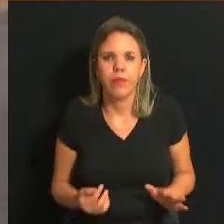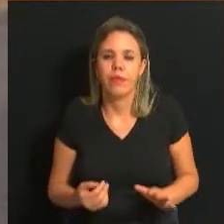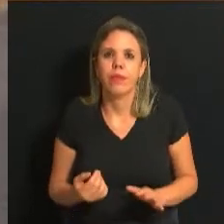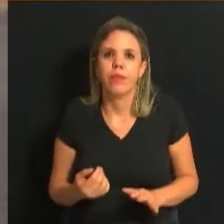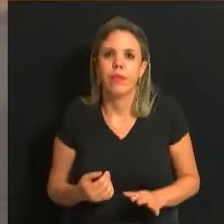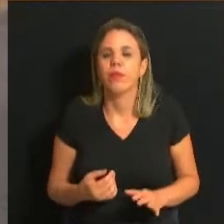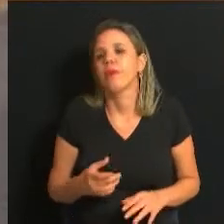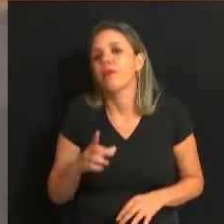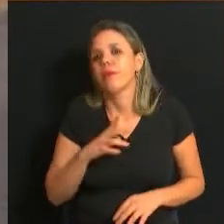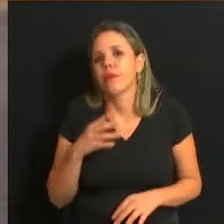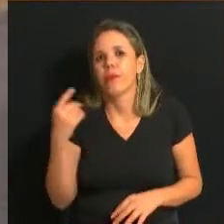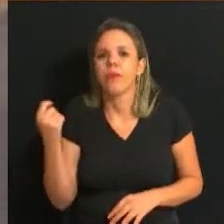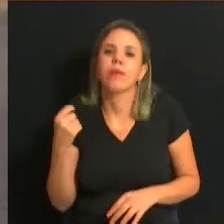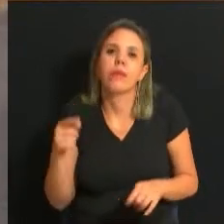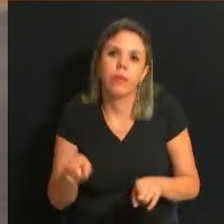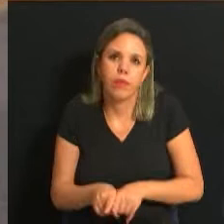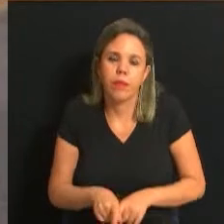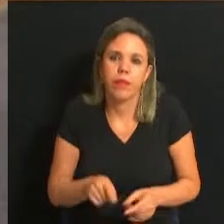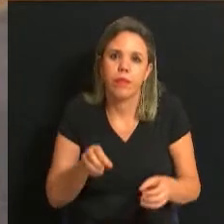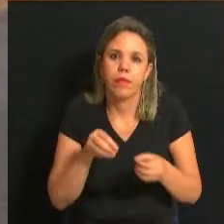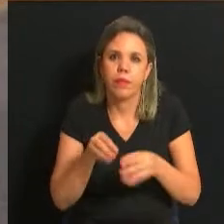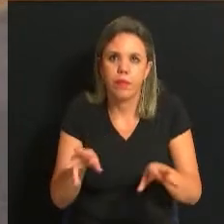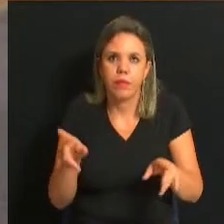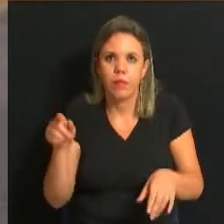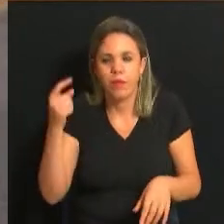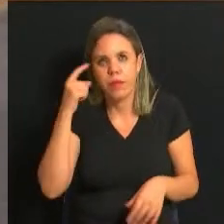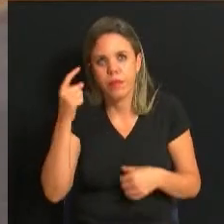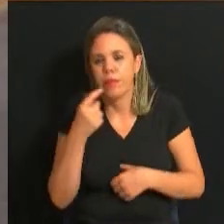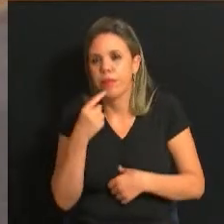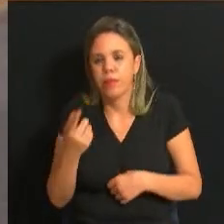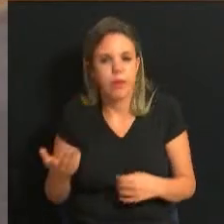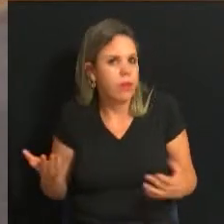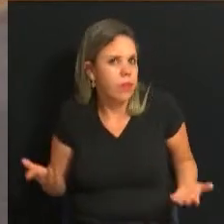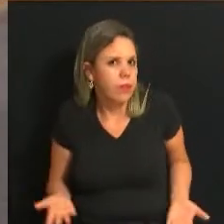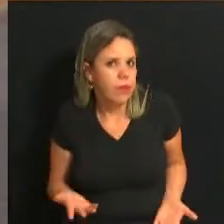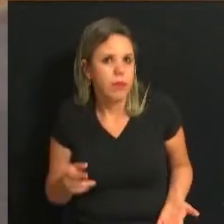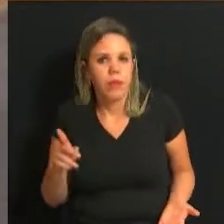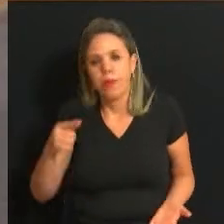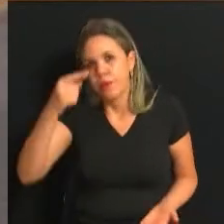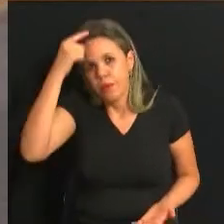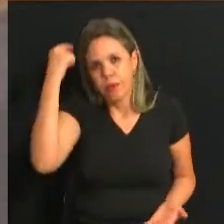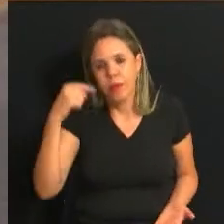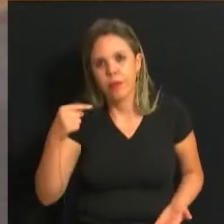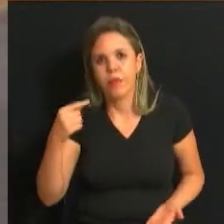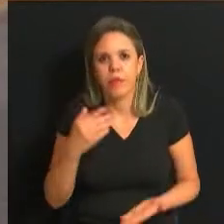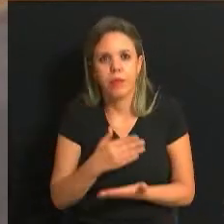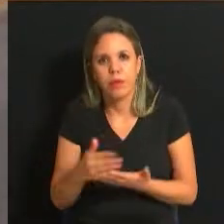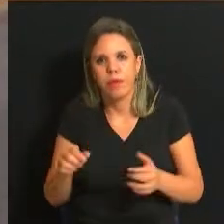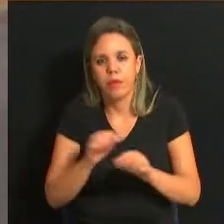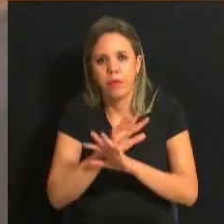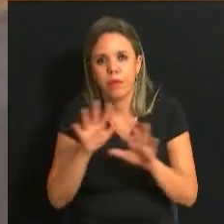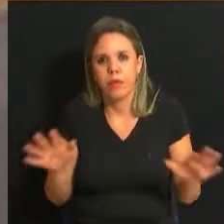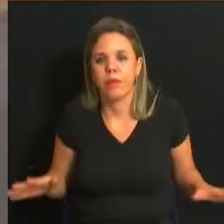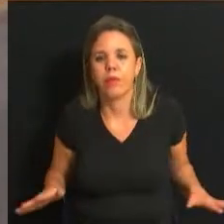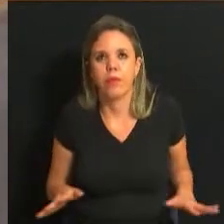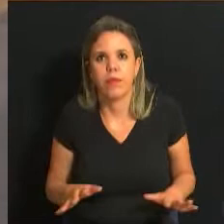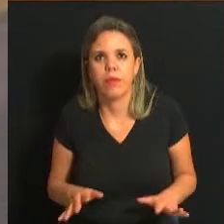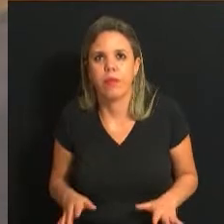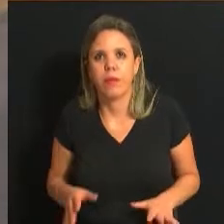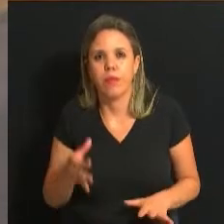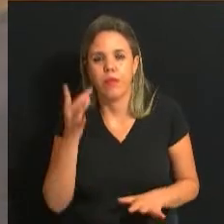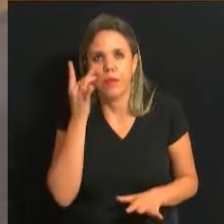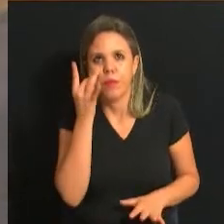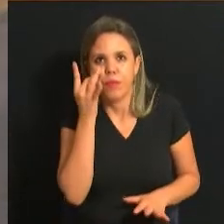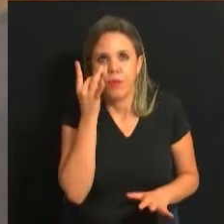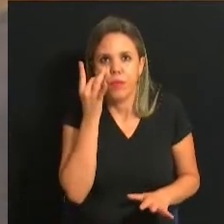Alegre e ele resolveu replicar a ideia aqui em Campinas. Paulo acredita que o princípio da transparência deve estar presente em